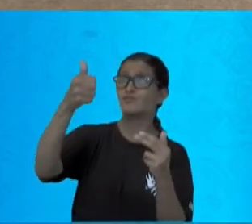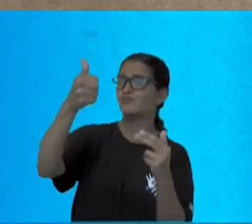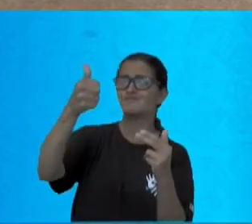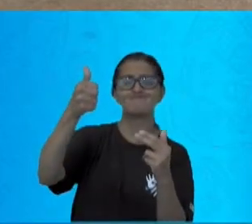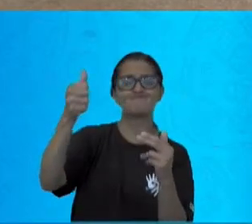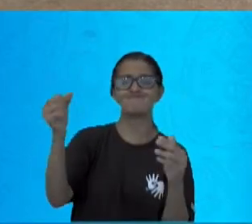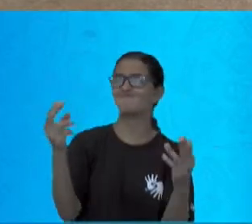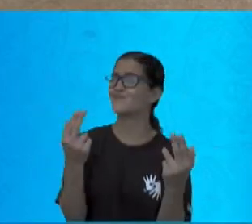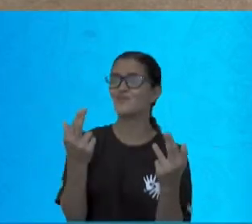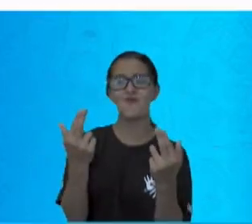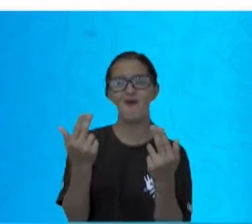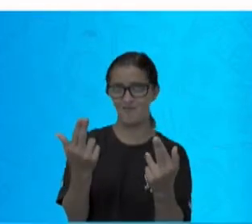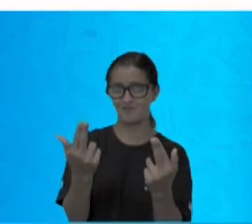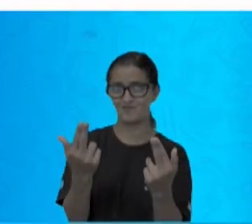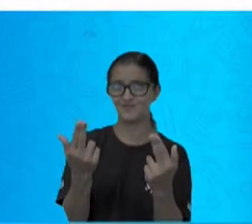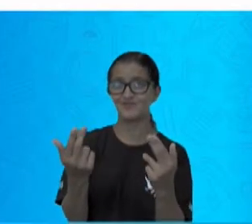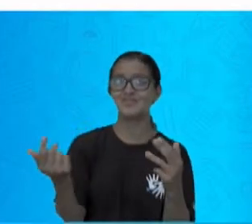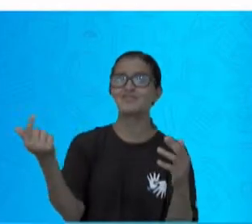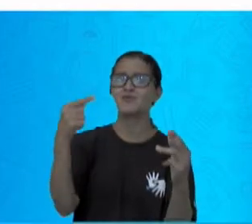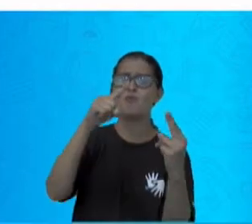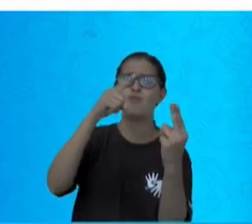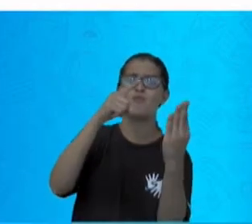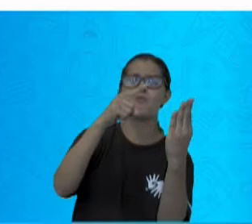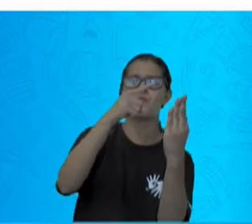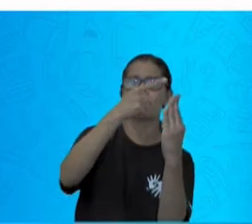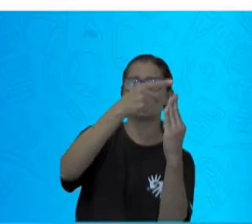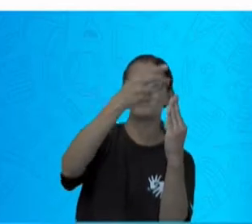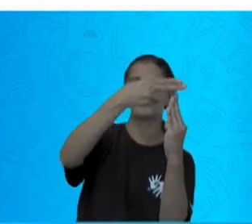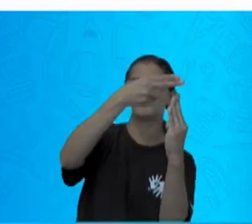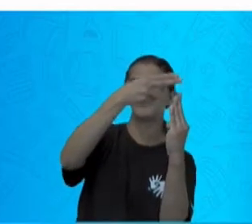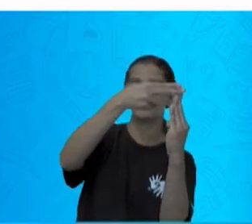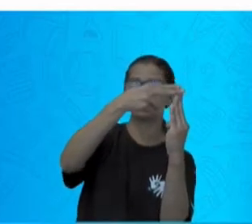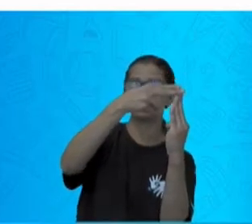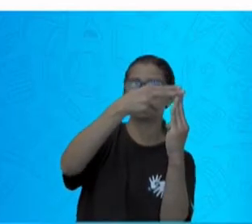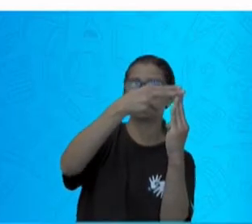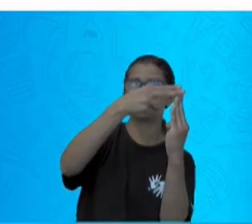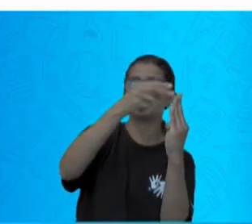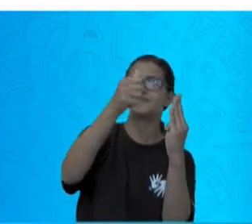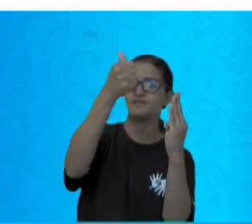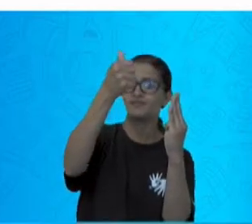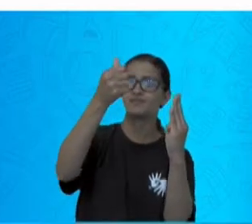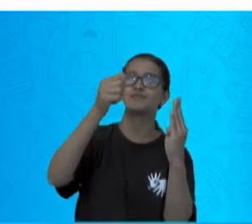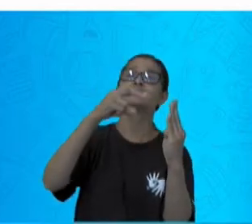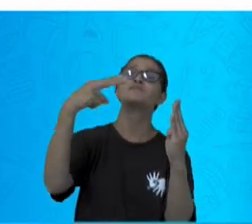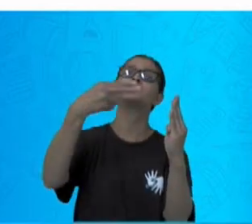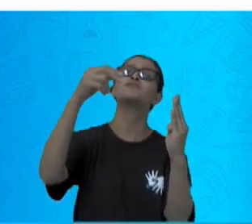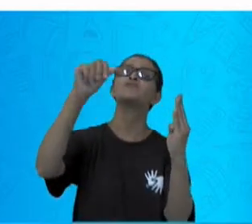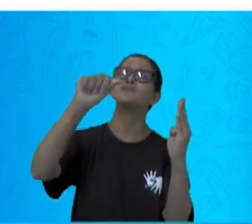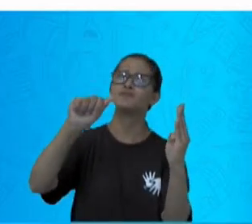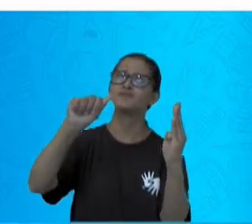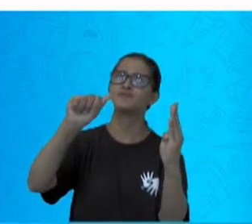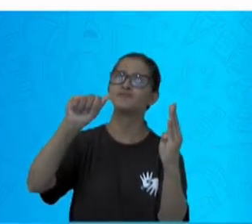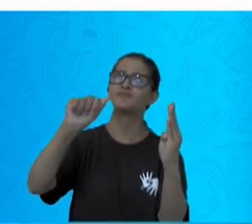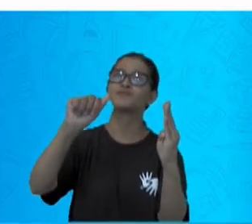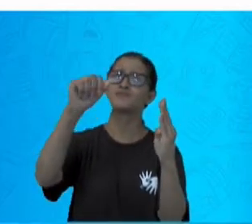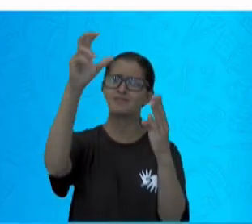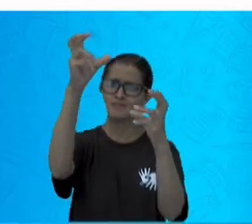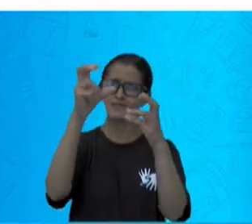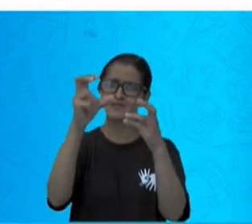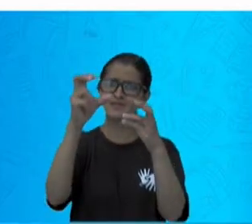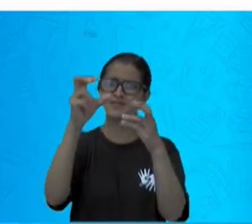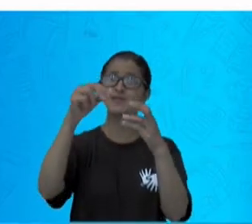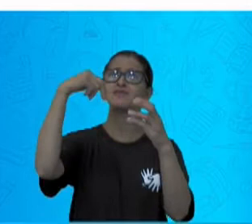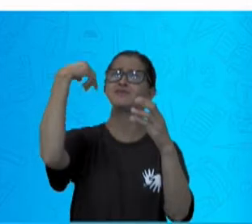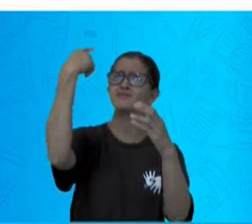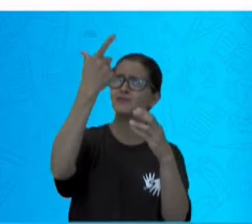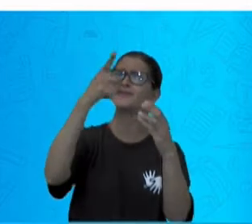elevado a 1 é igual a A. 2 elevado a 1 é igual a 2. 4 elevado a 1